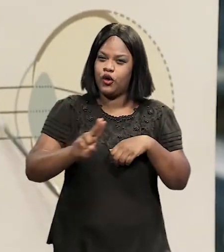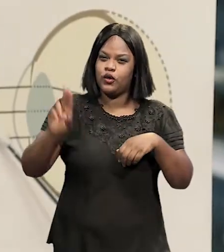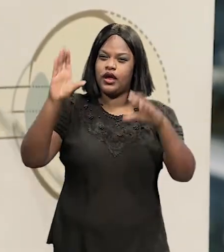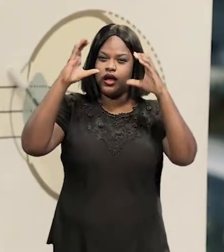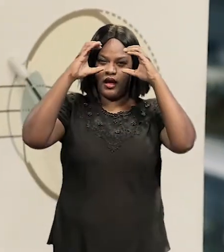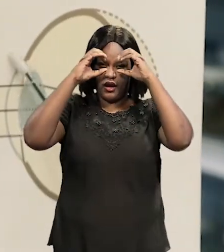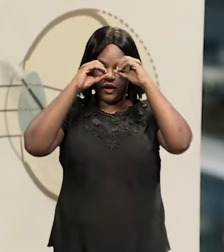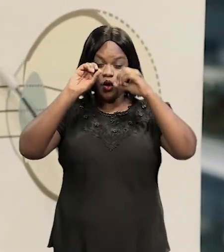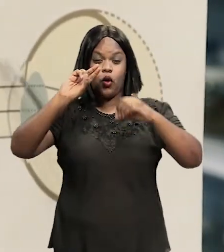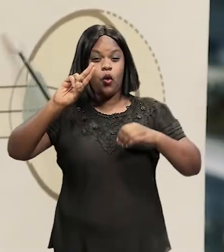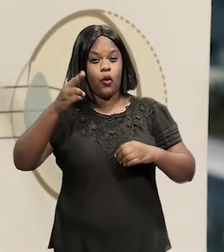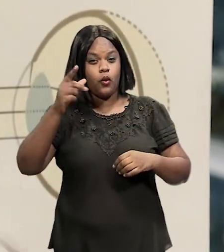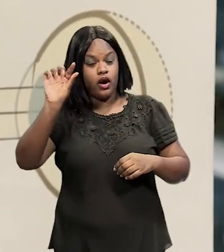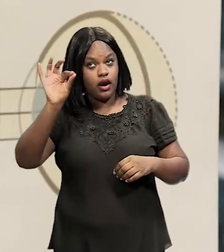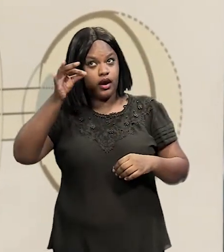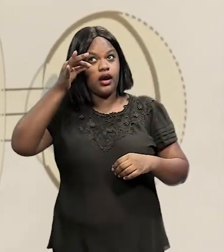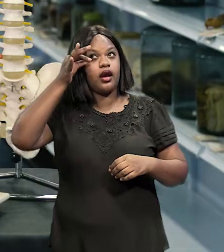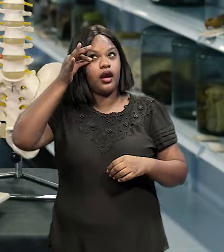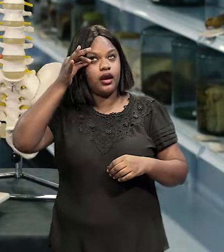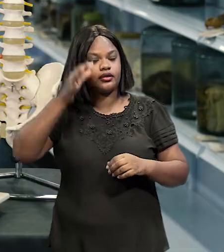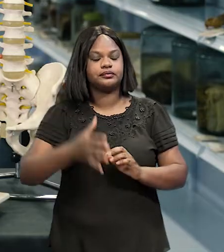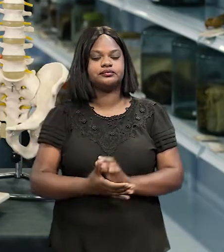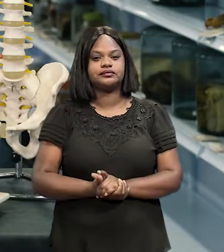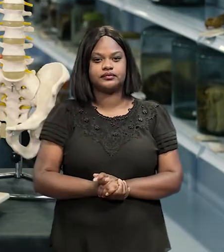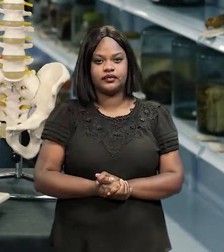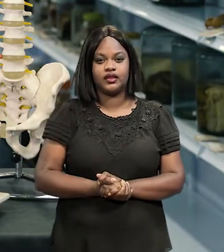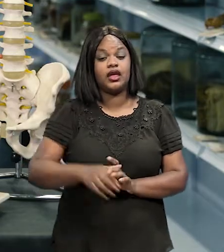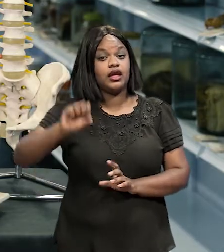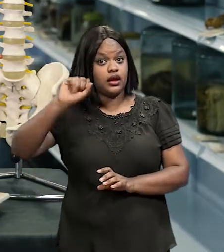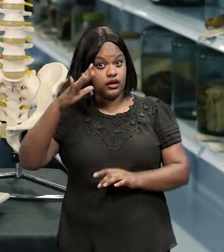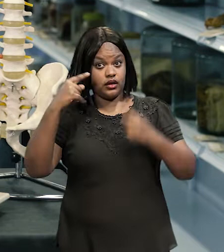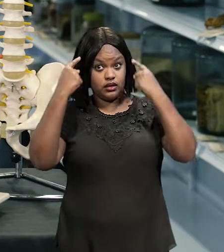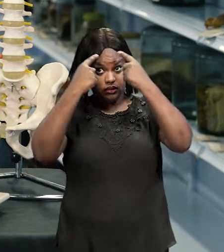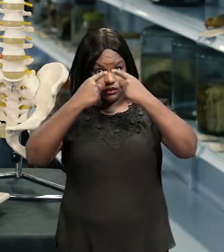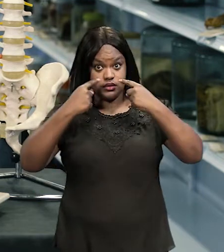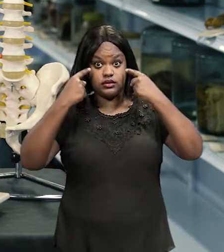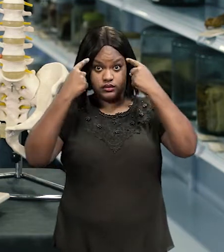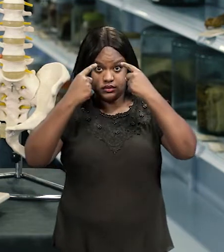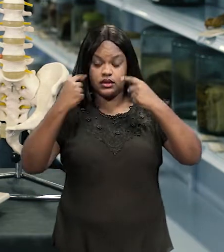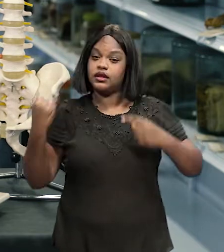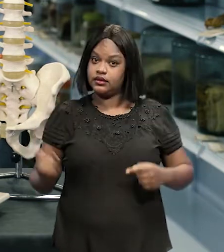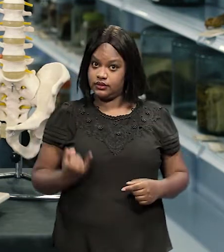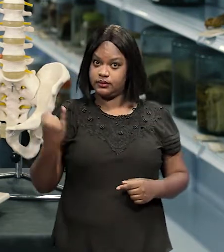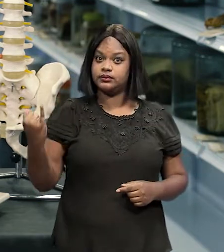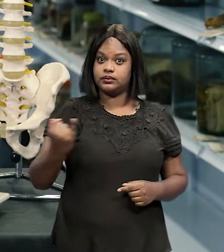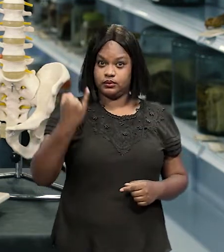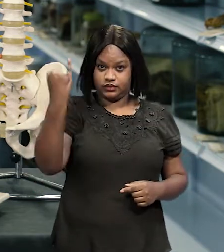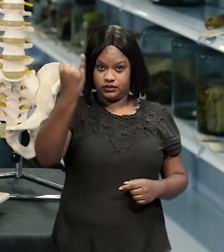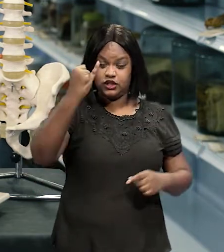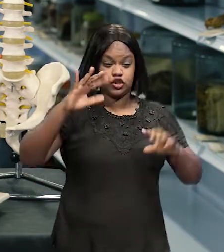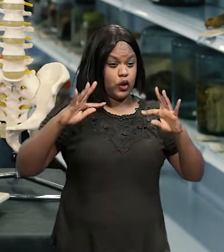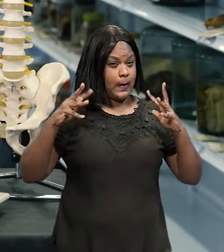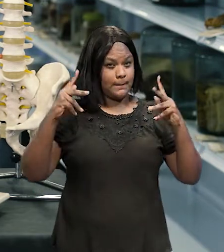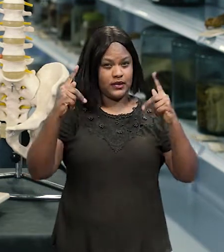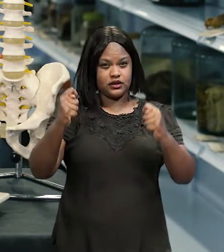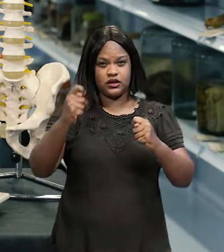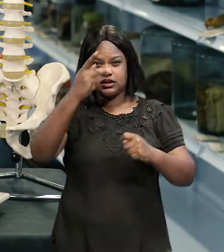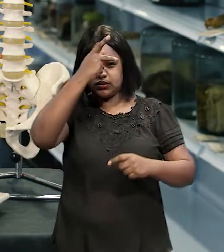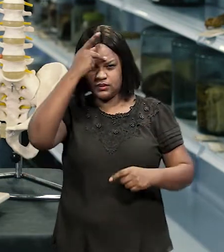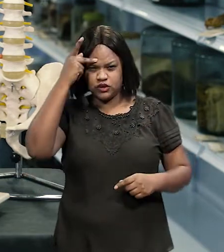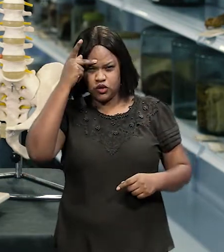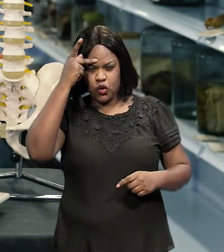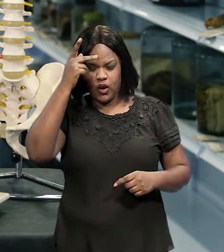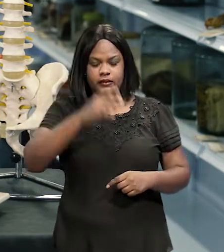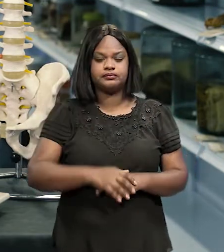lentes convergentes. E, embora a visão seja o sentido mais importante para os primatas, os